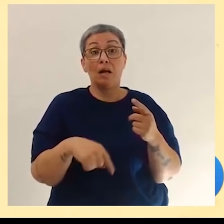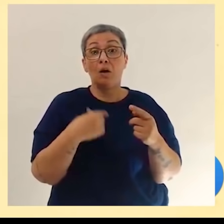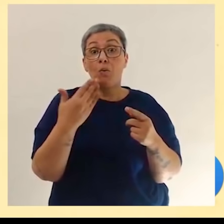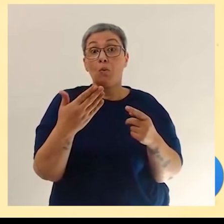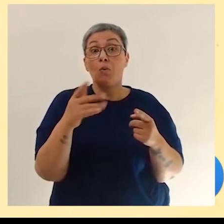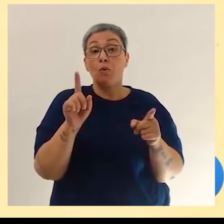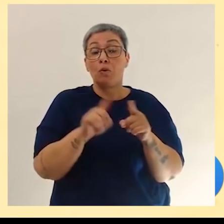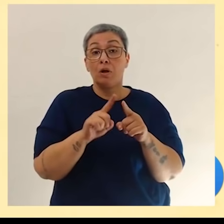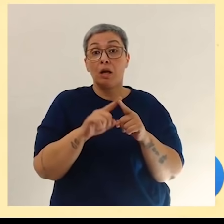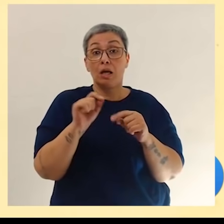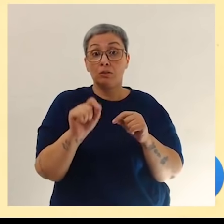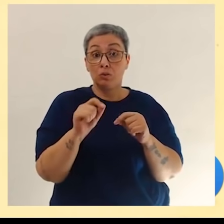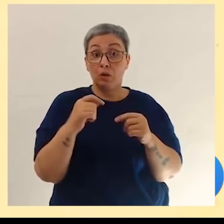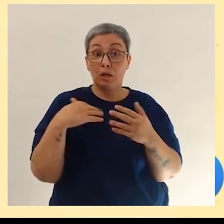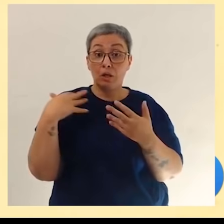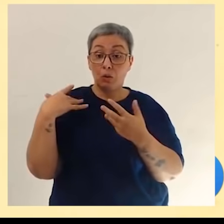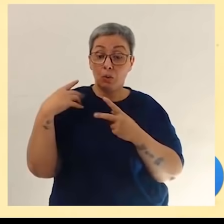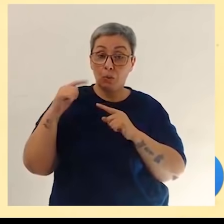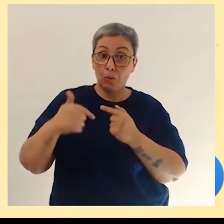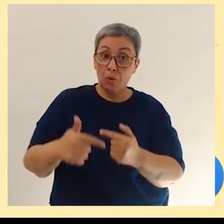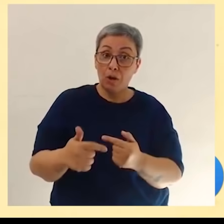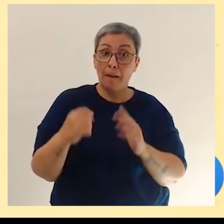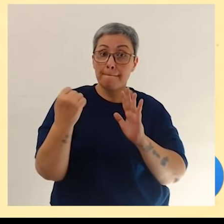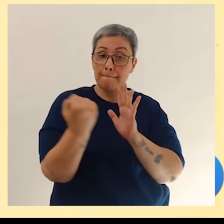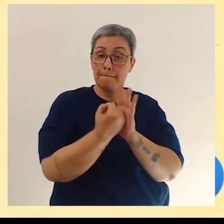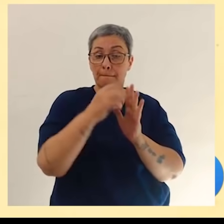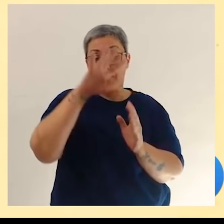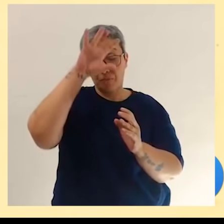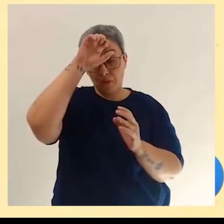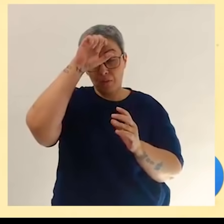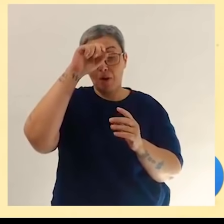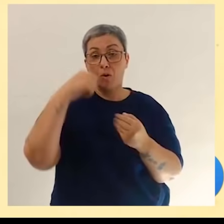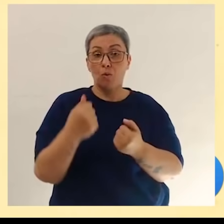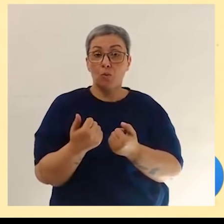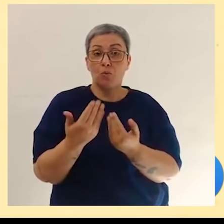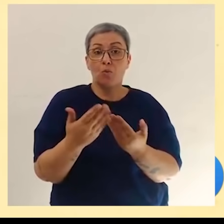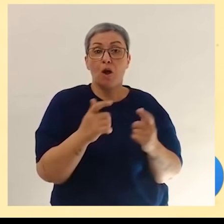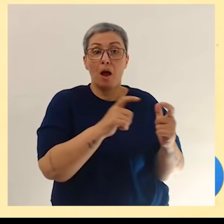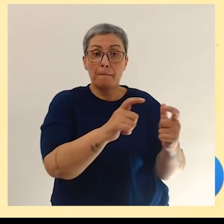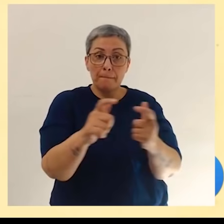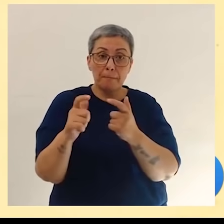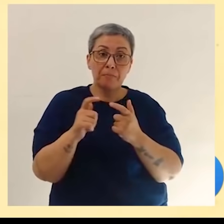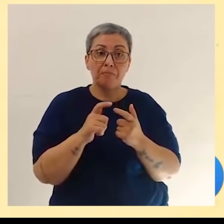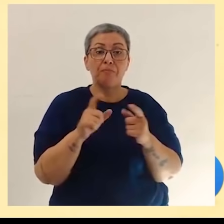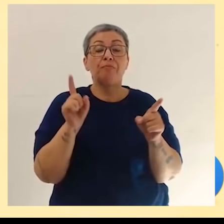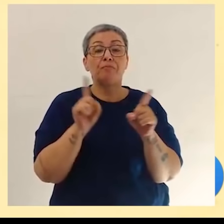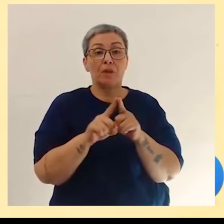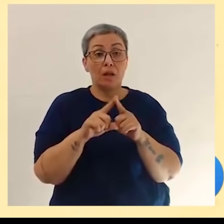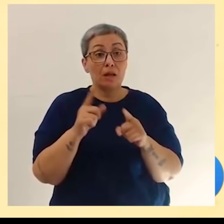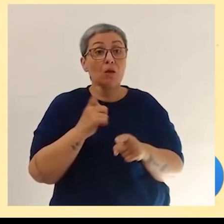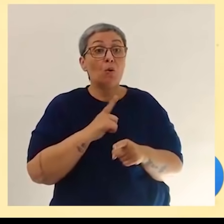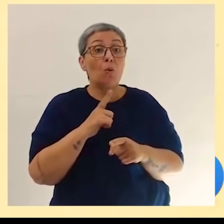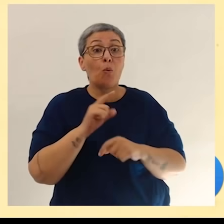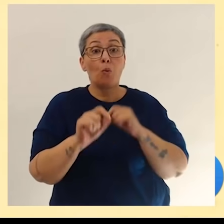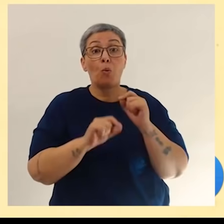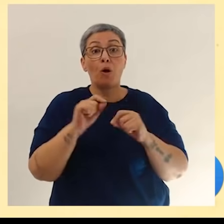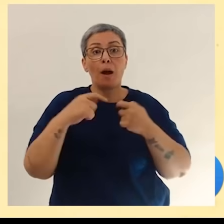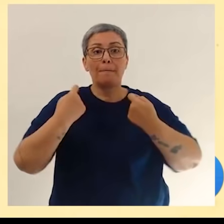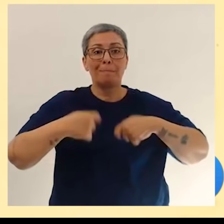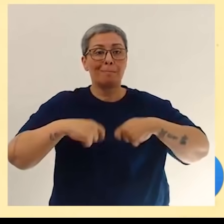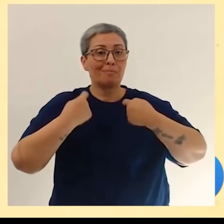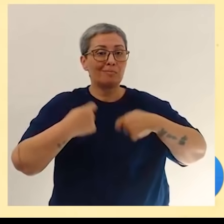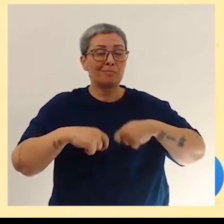além disso, além de carregarem aí os marcos de memória para os diferentes lugares, nós temos também